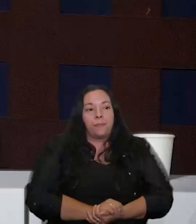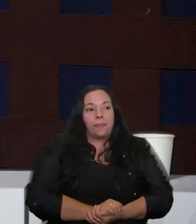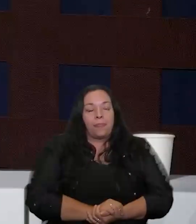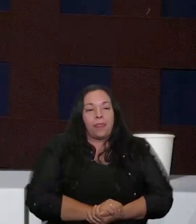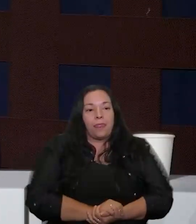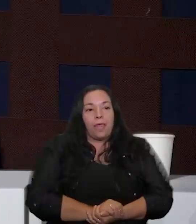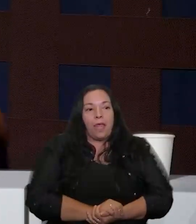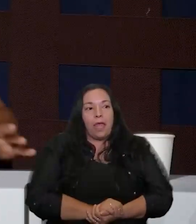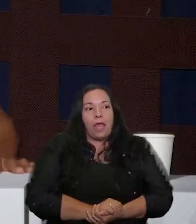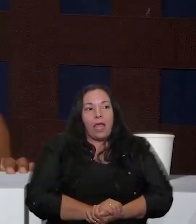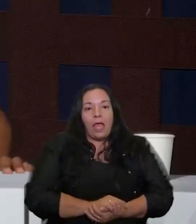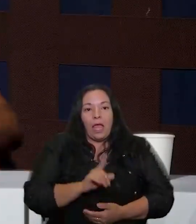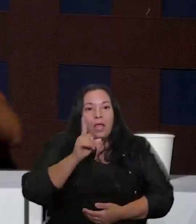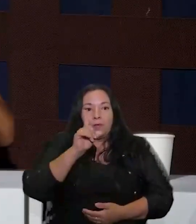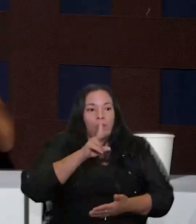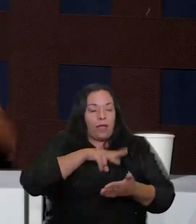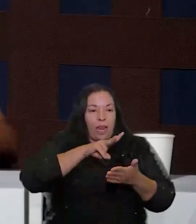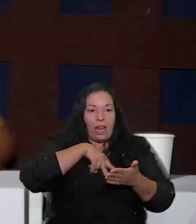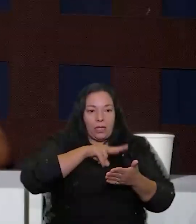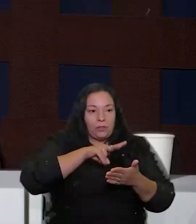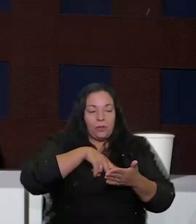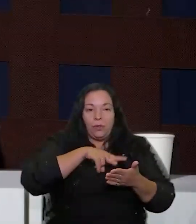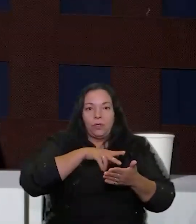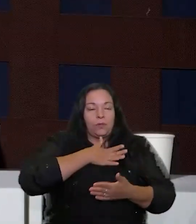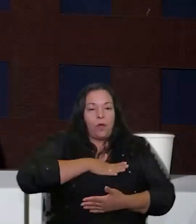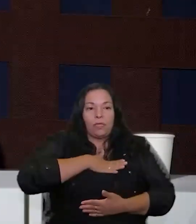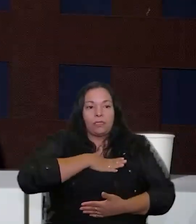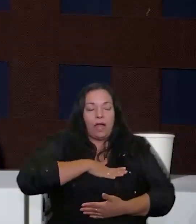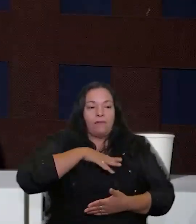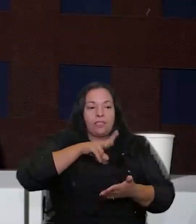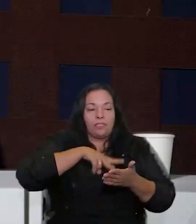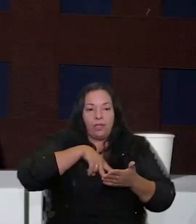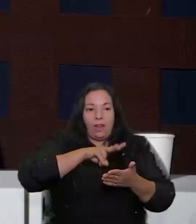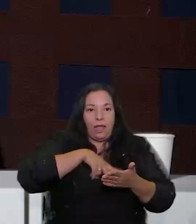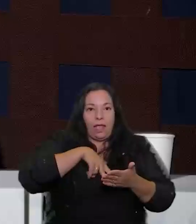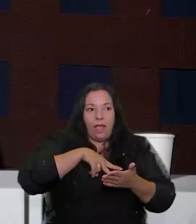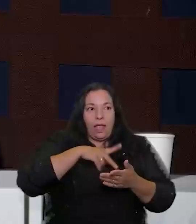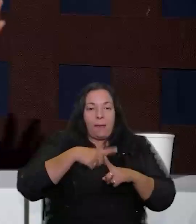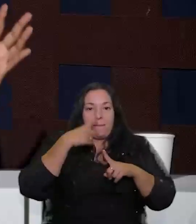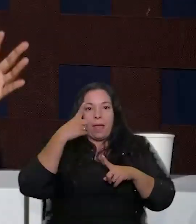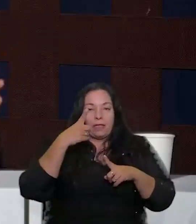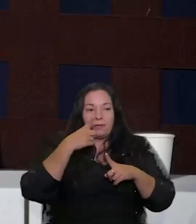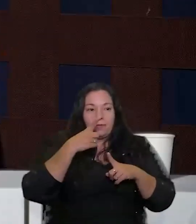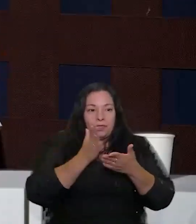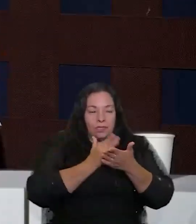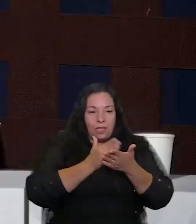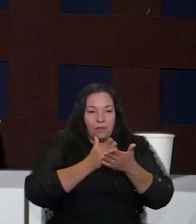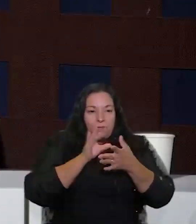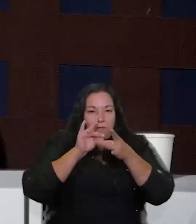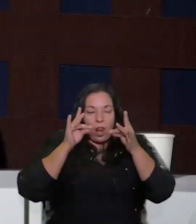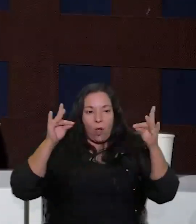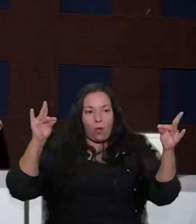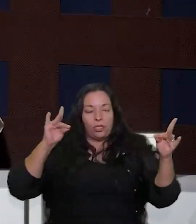aos 18 anos eu não era um leitor, assim, não gostava de ler, eu escutava muita música, mas os livros estavam longe, mas eu era